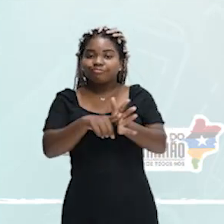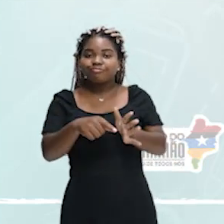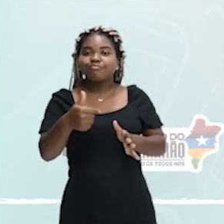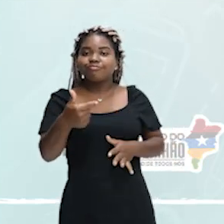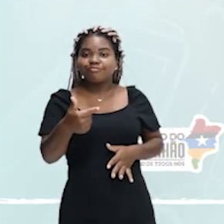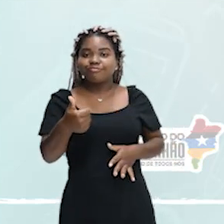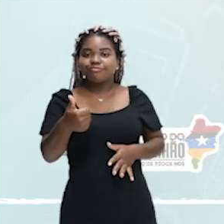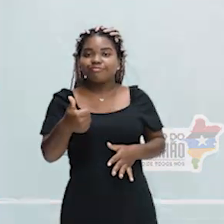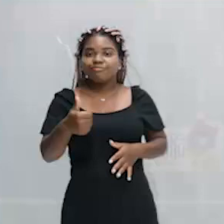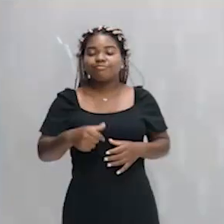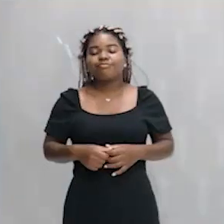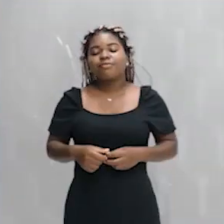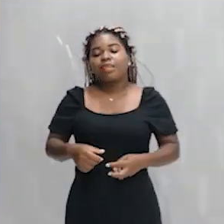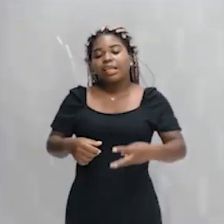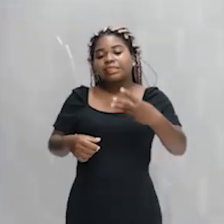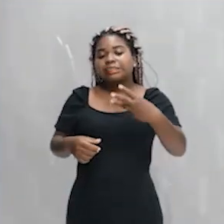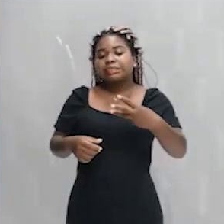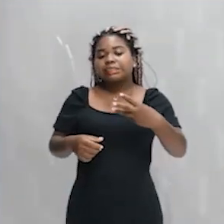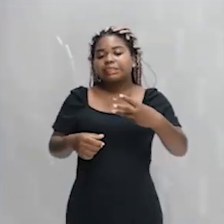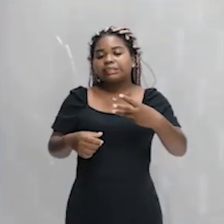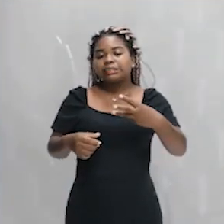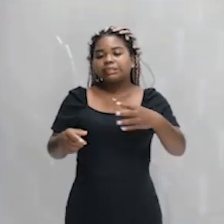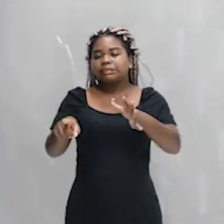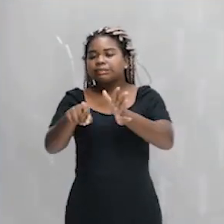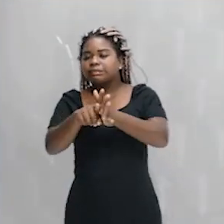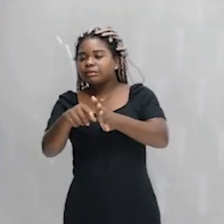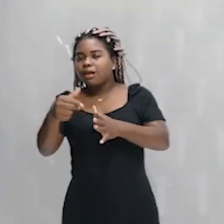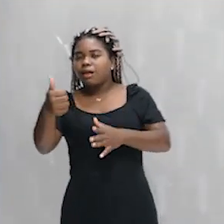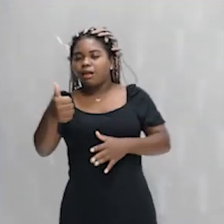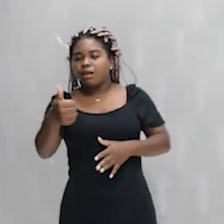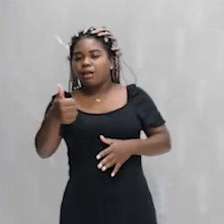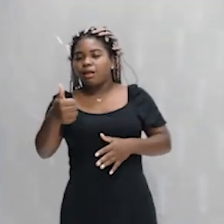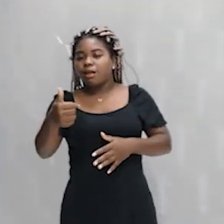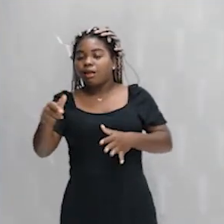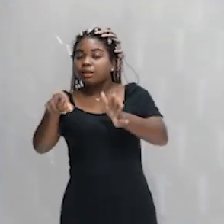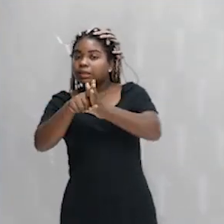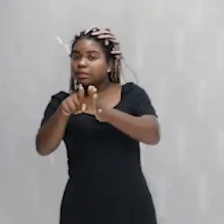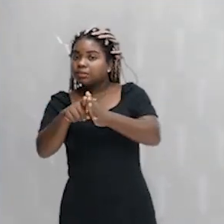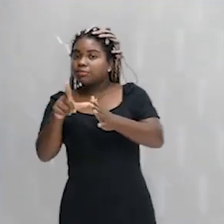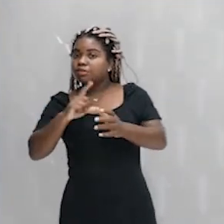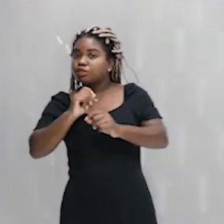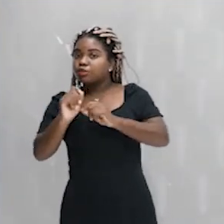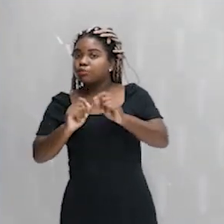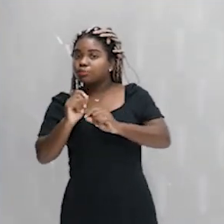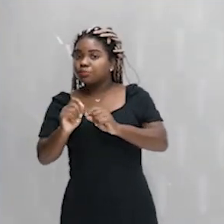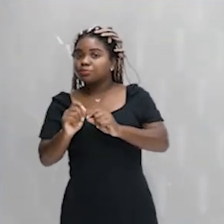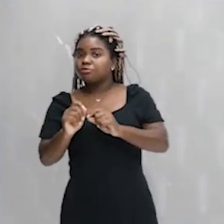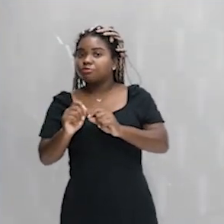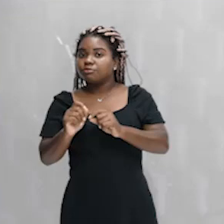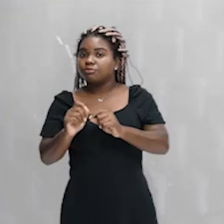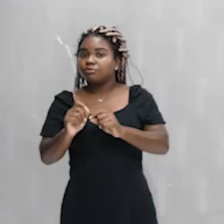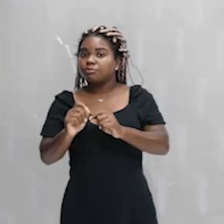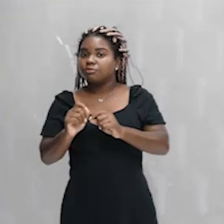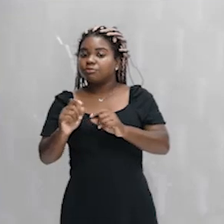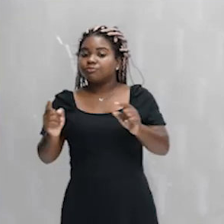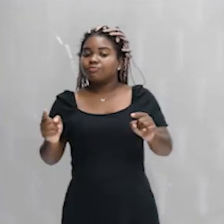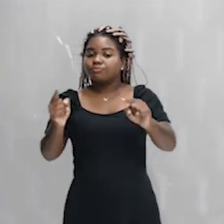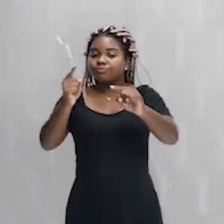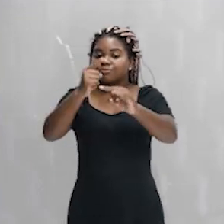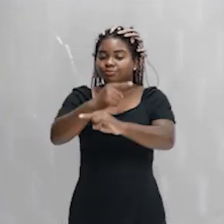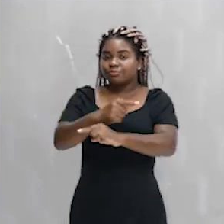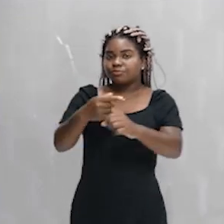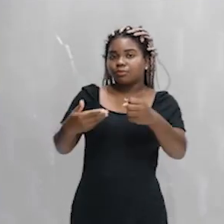1. 3 elevado a menos 1, aquele menos no expoente, ele nos dá um comando. Que comando é esse? Inverte